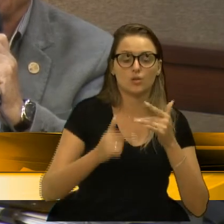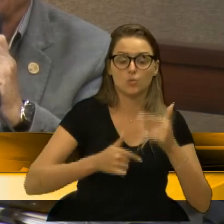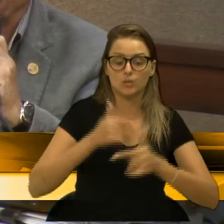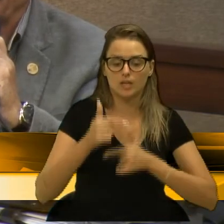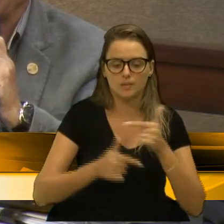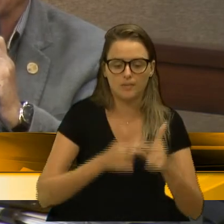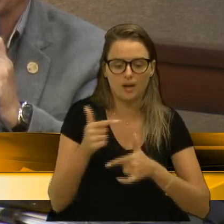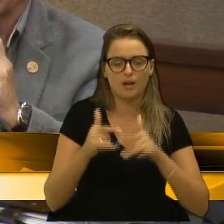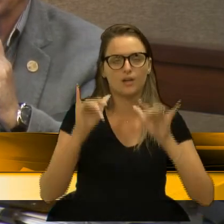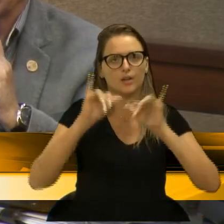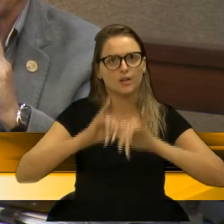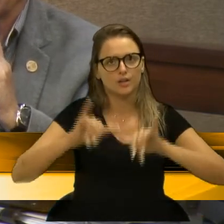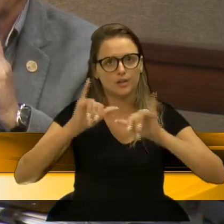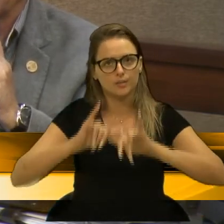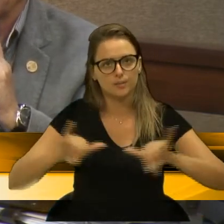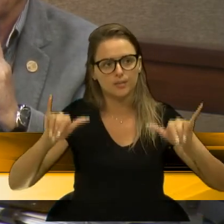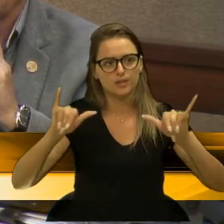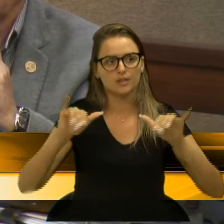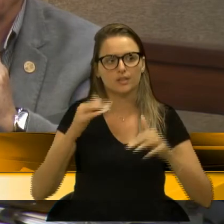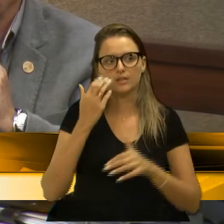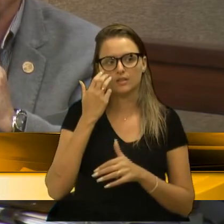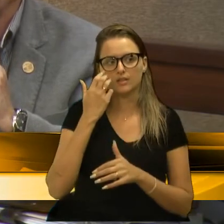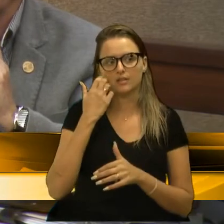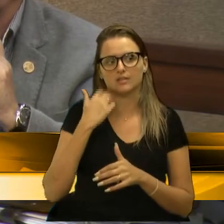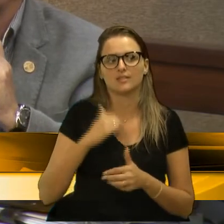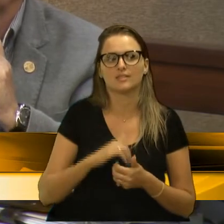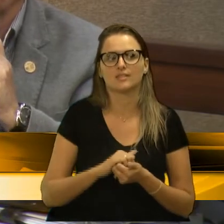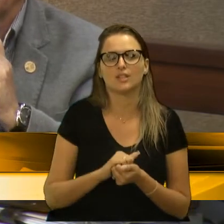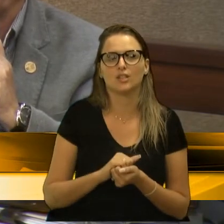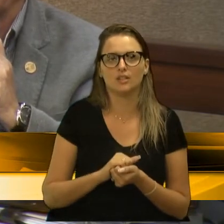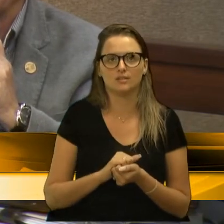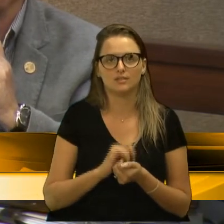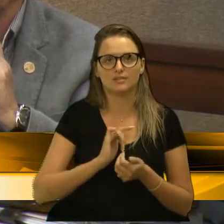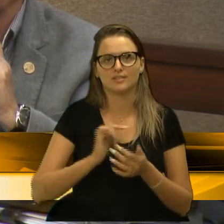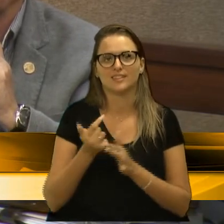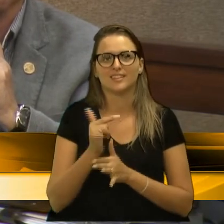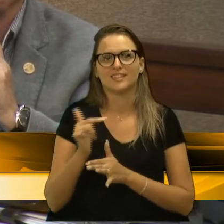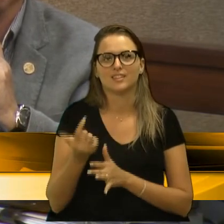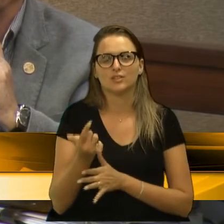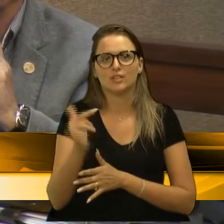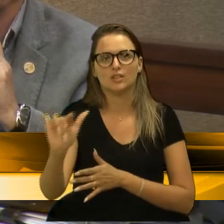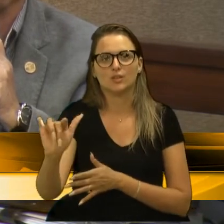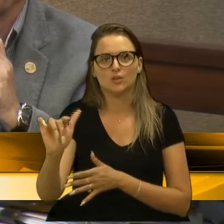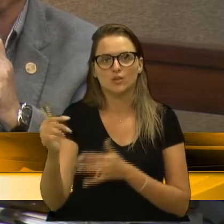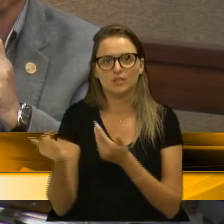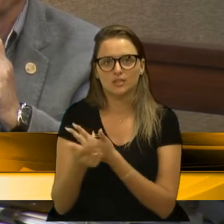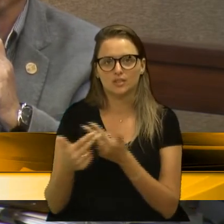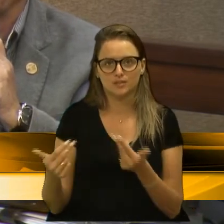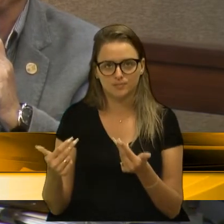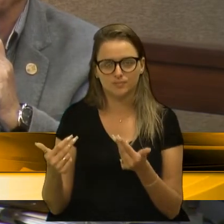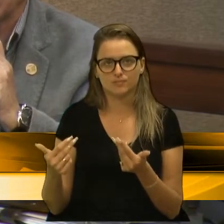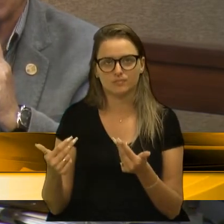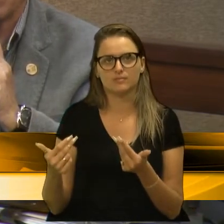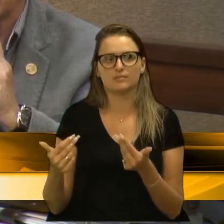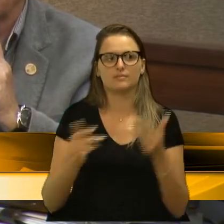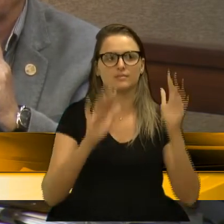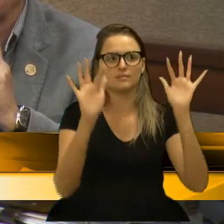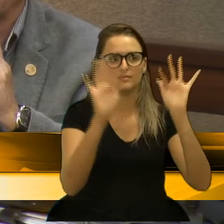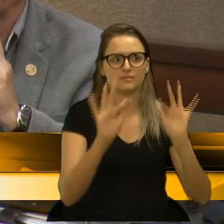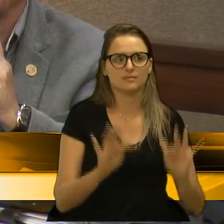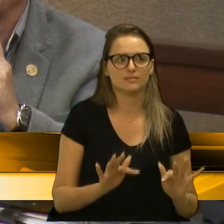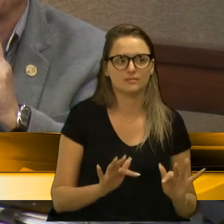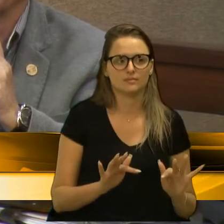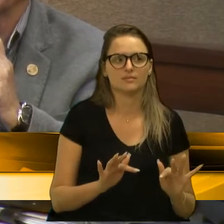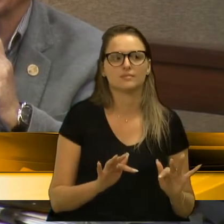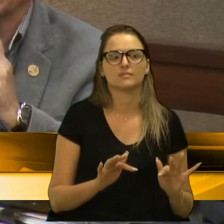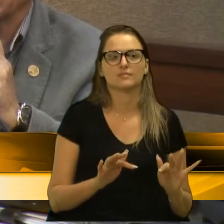nessas campanhas, e não há outro caminho, o ser humano, para encontrar a felicidade que não seja